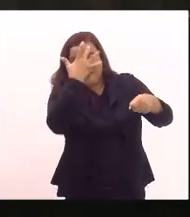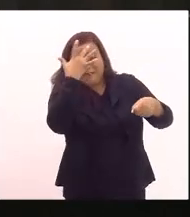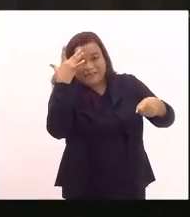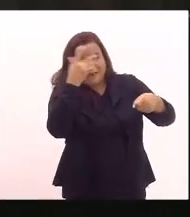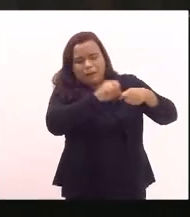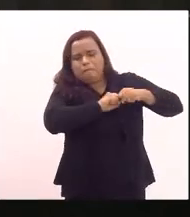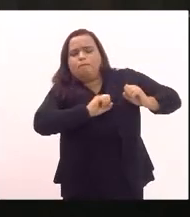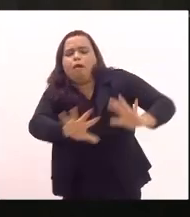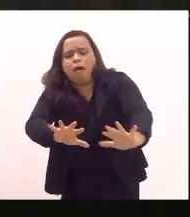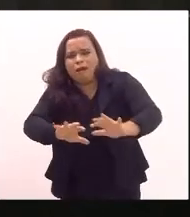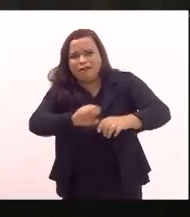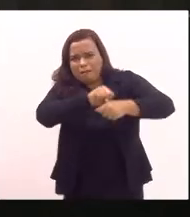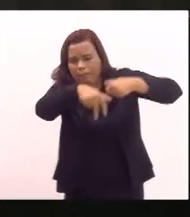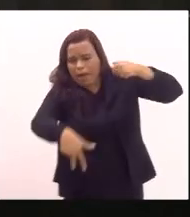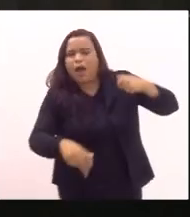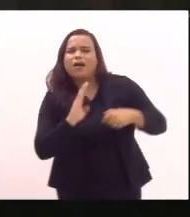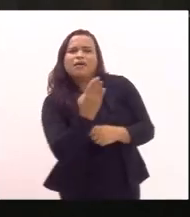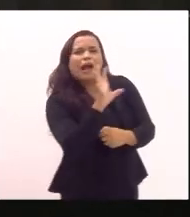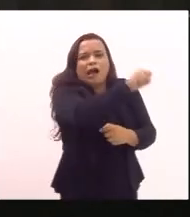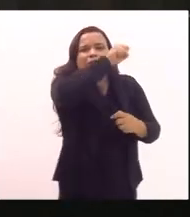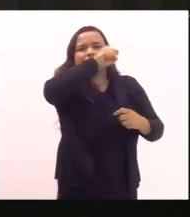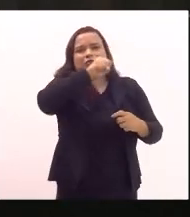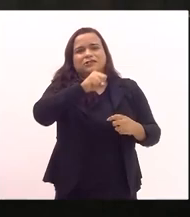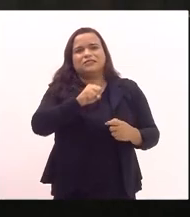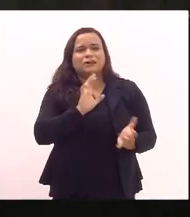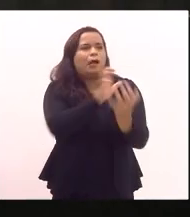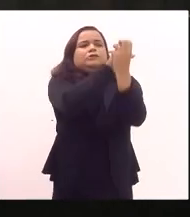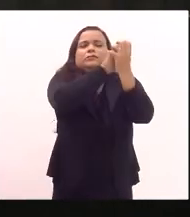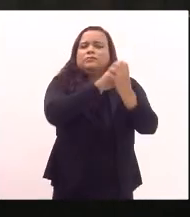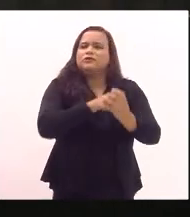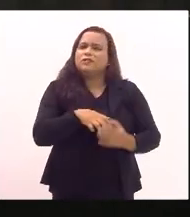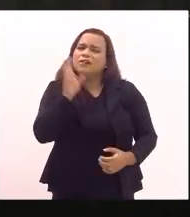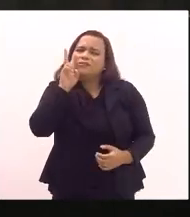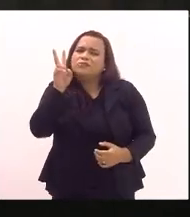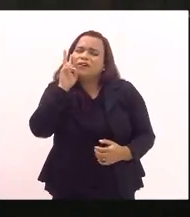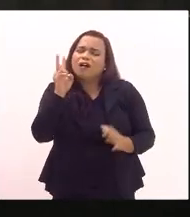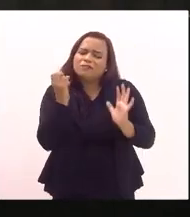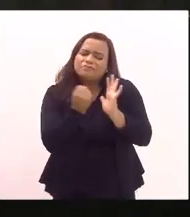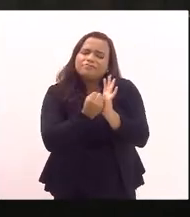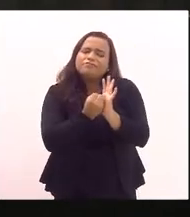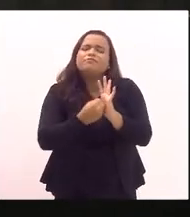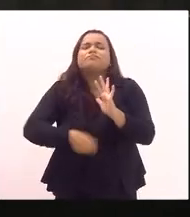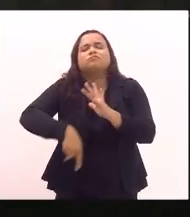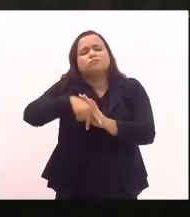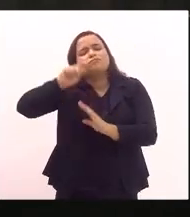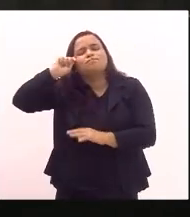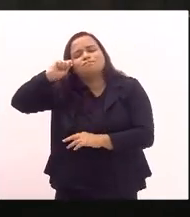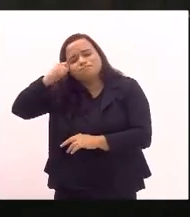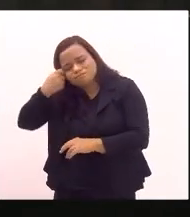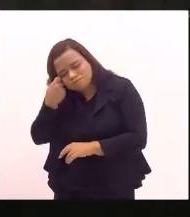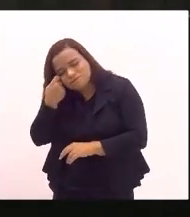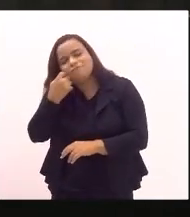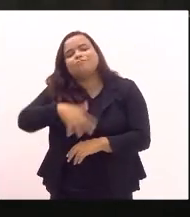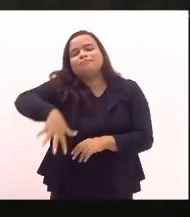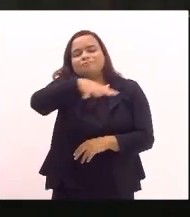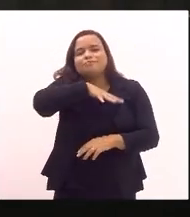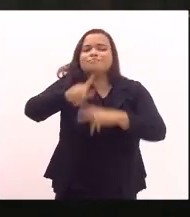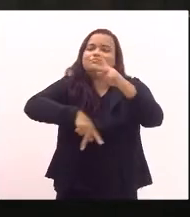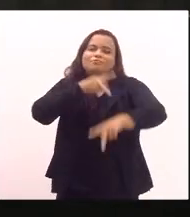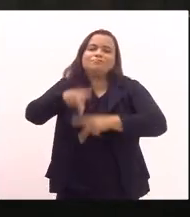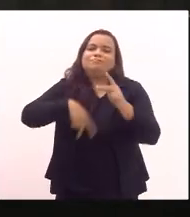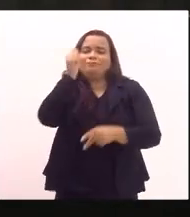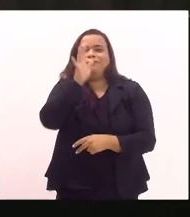a Constituição da população negra brasileira da população negra em diáspora nas Américas né eu tive a